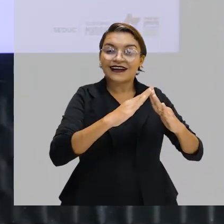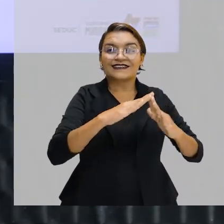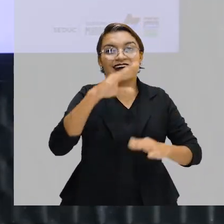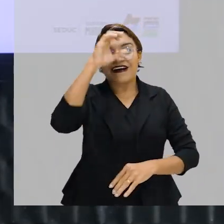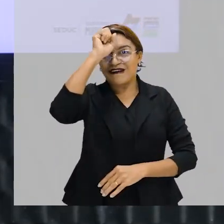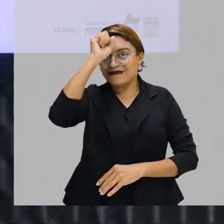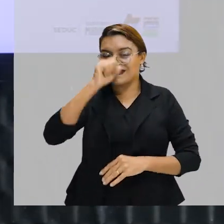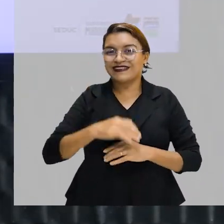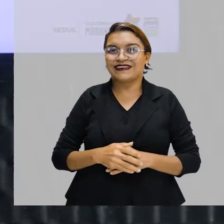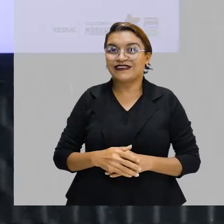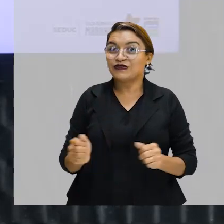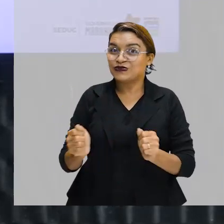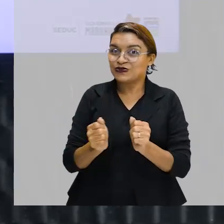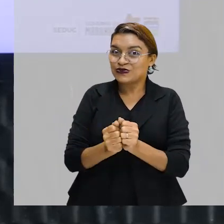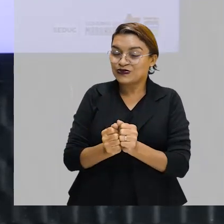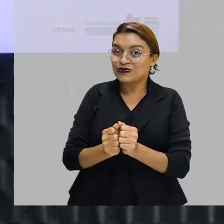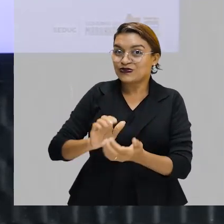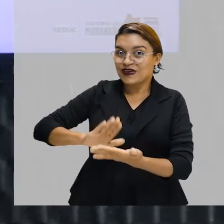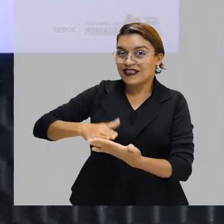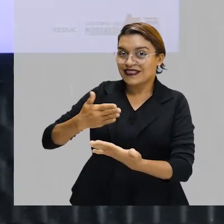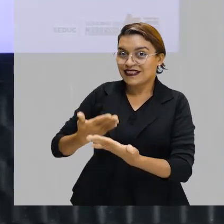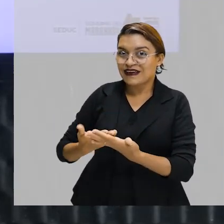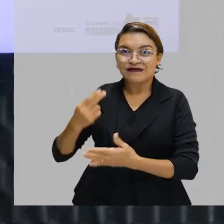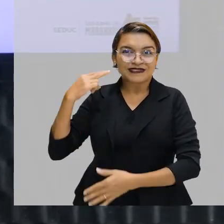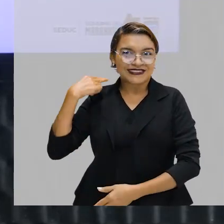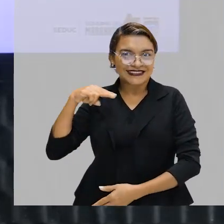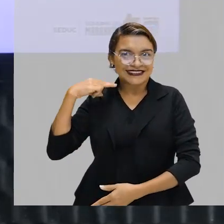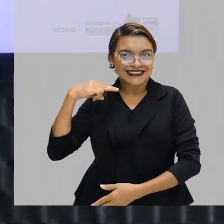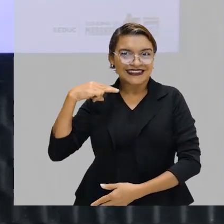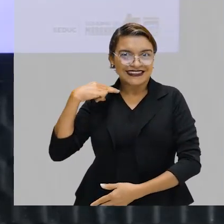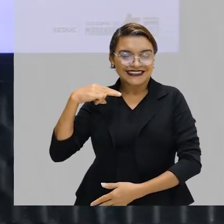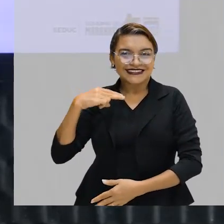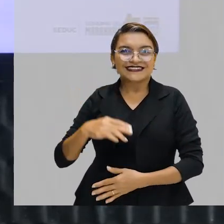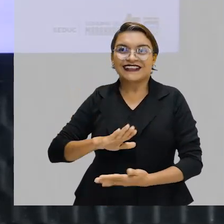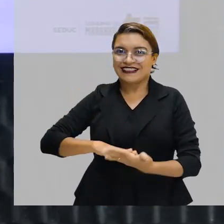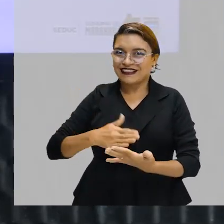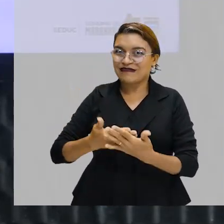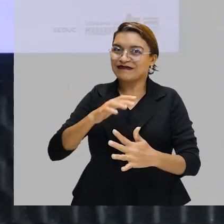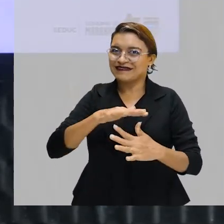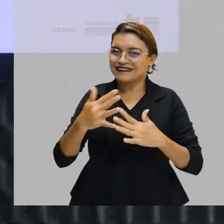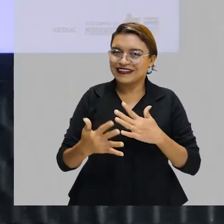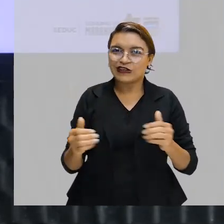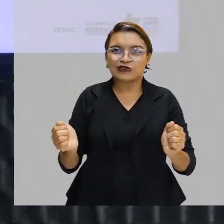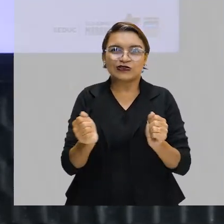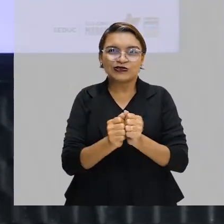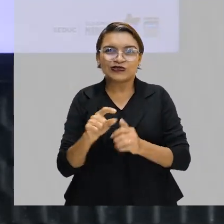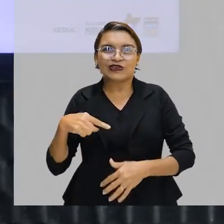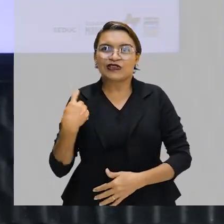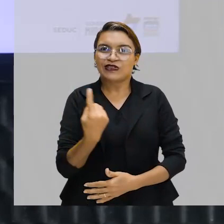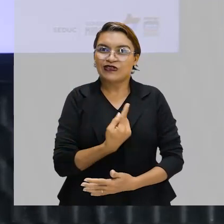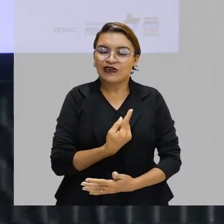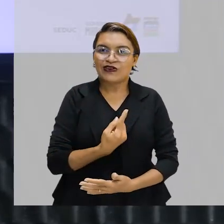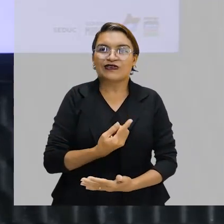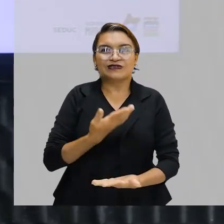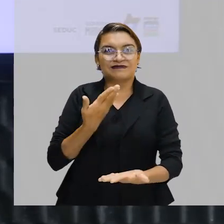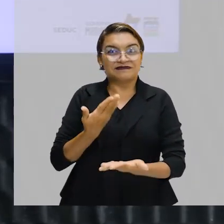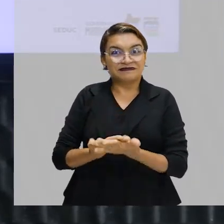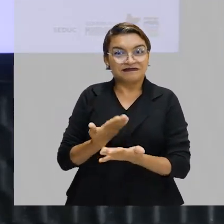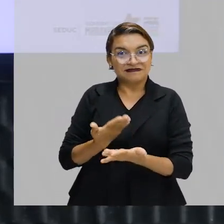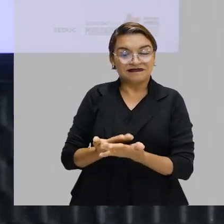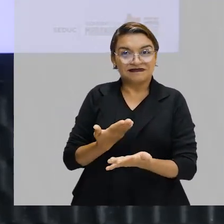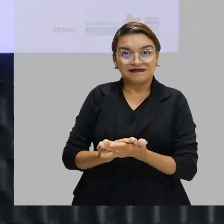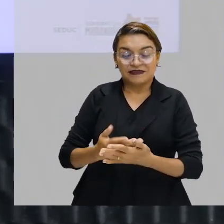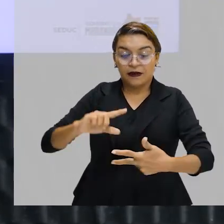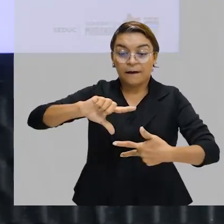Aprendendo. Naíris, a nossa intérprete de Libras, e juntas vamos trabalhar modernismo,